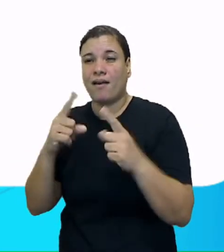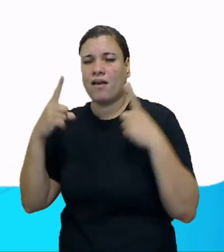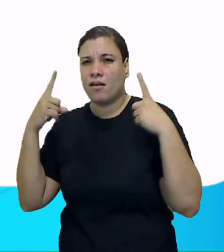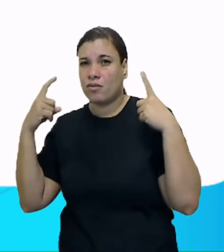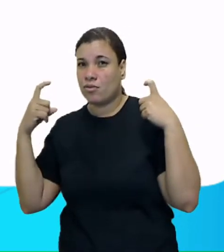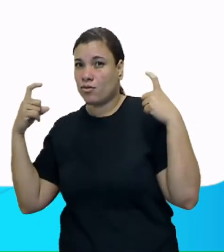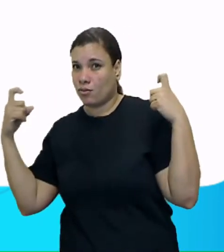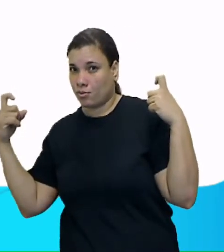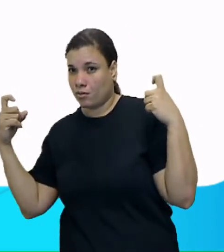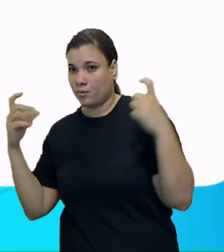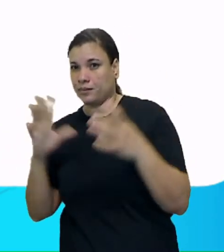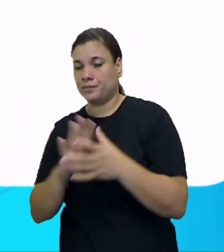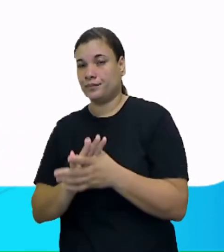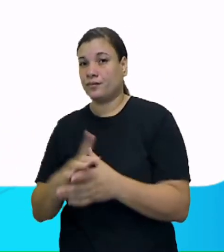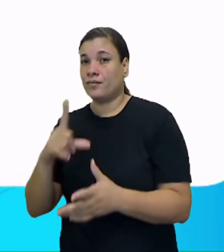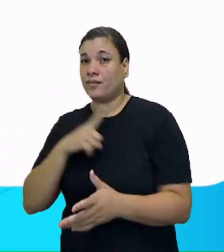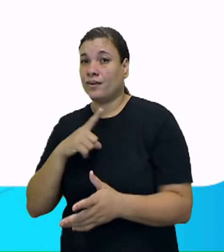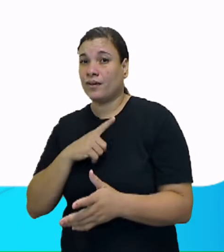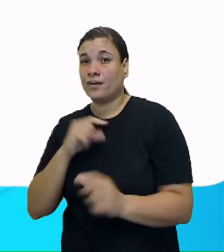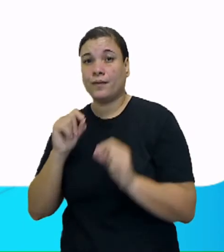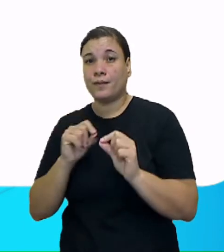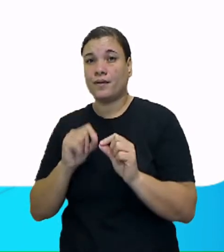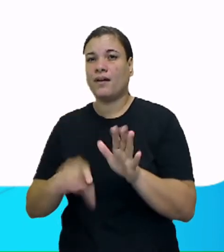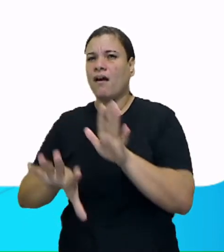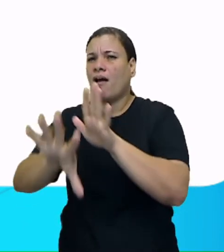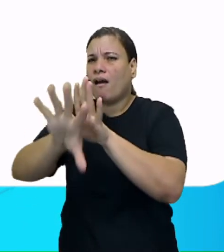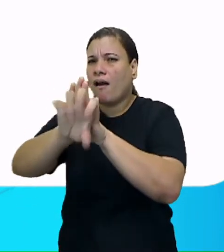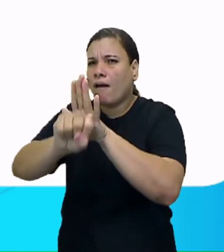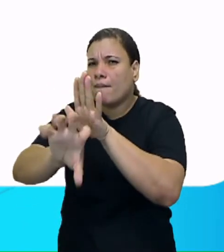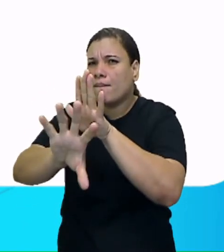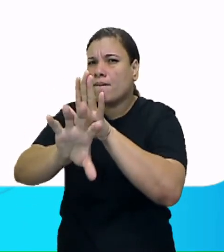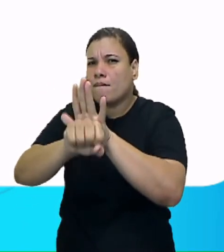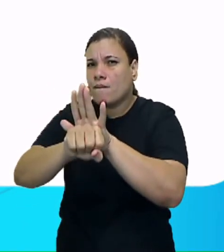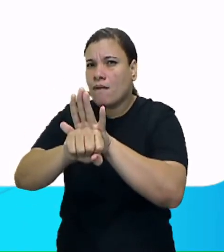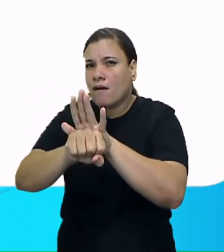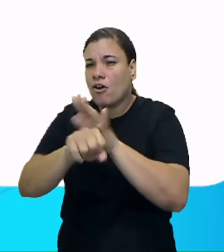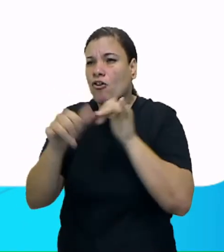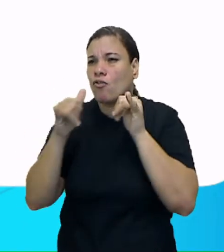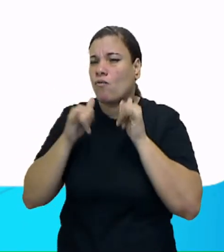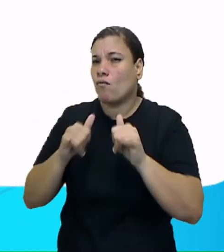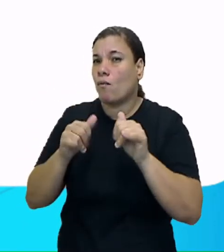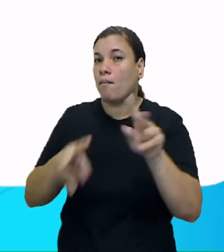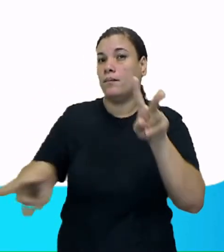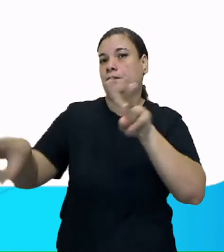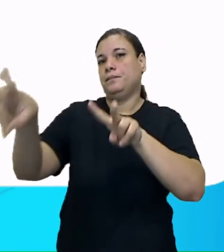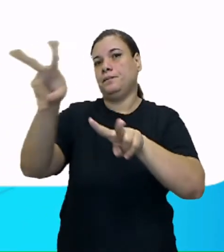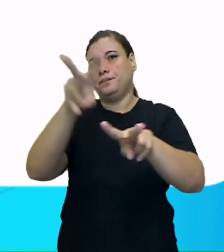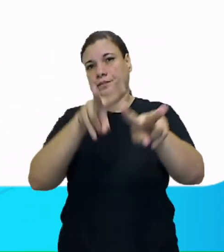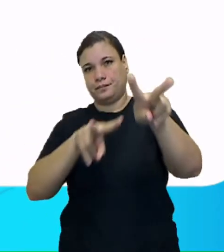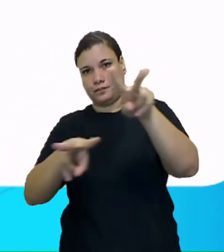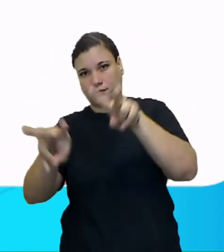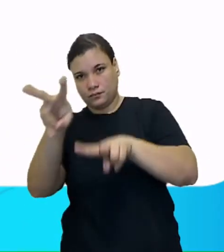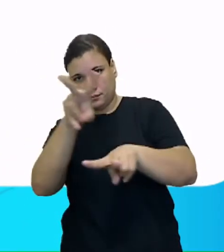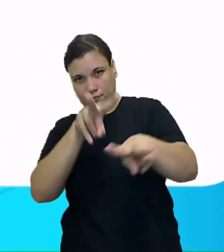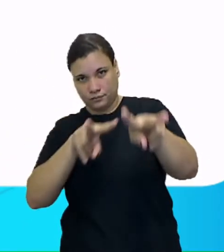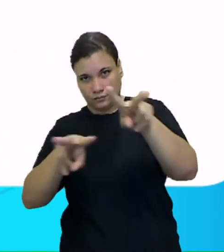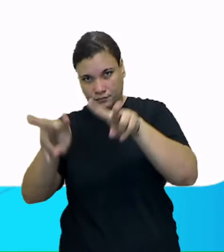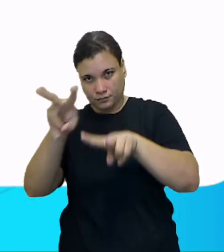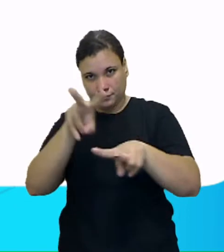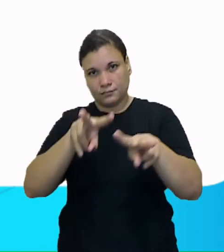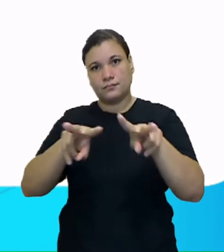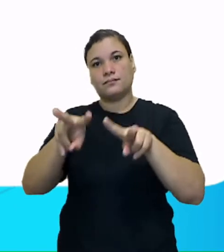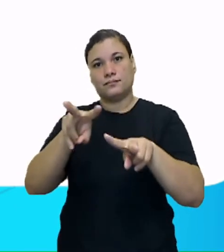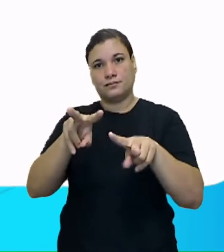E temos aqui as imagens, que são as informações visuais. Os sons são